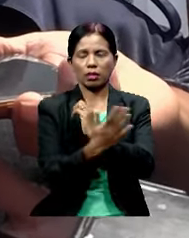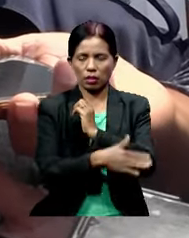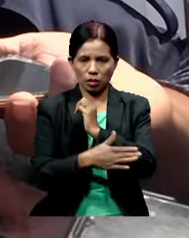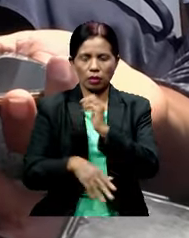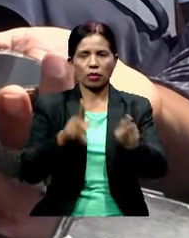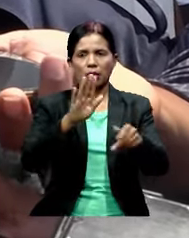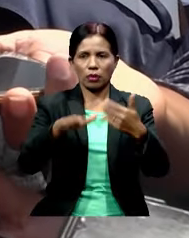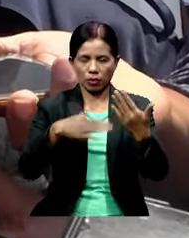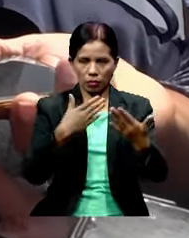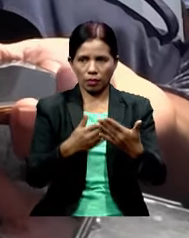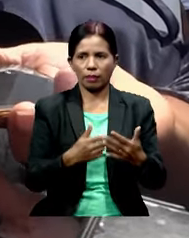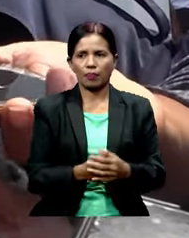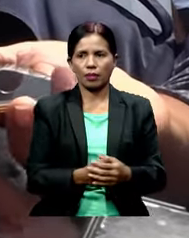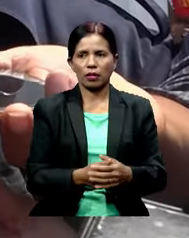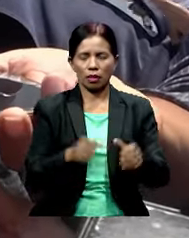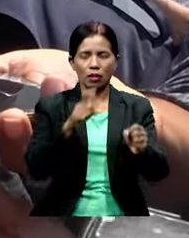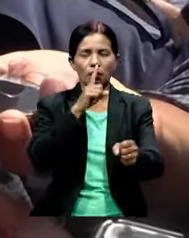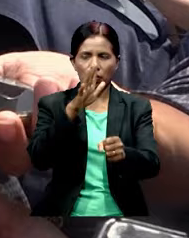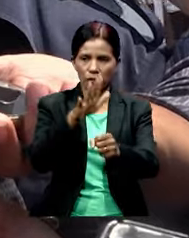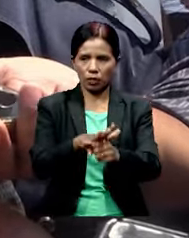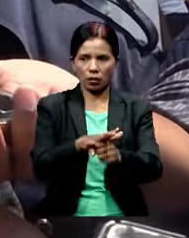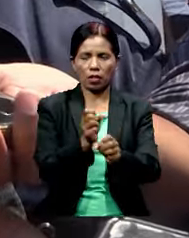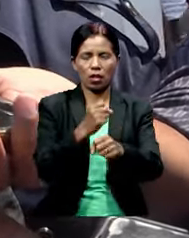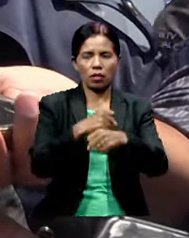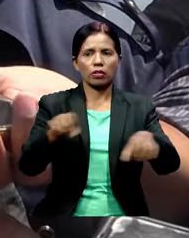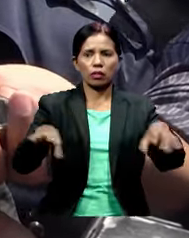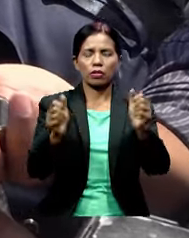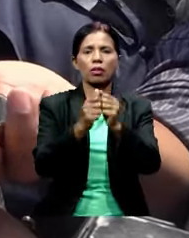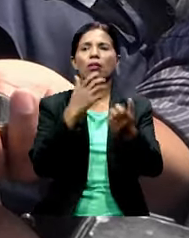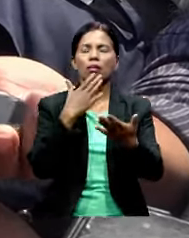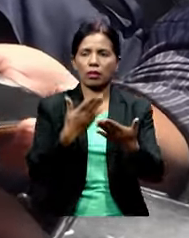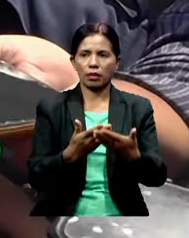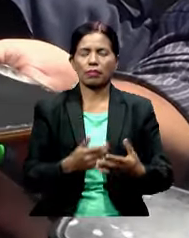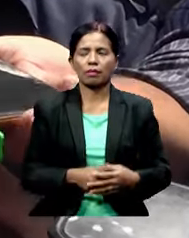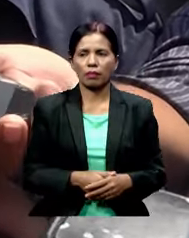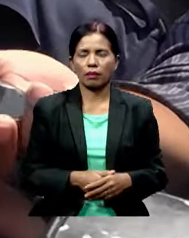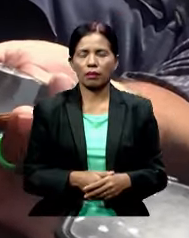nega. Tenggu haruko nih jura, pa hori beli mahal servis hodia.